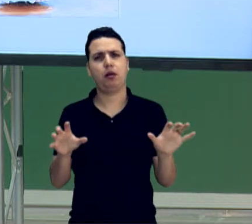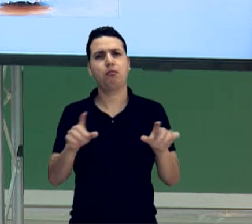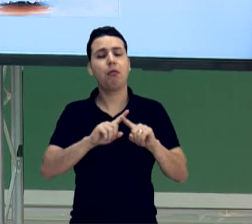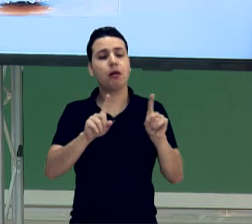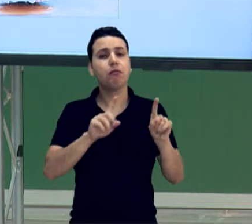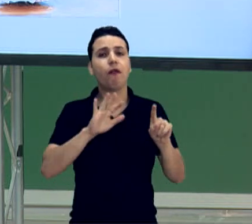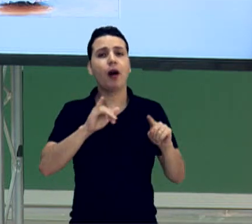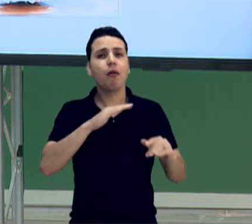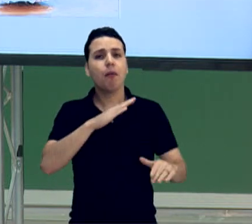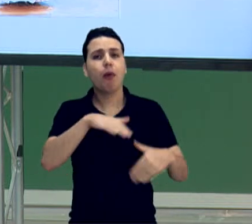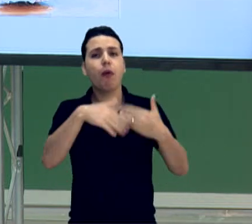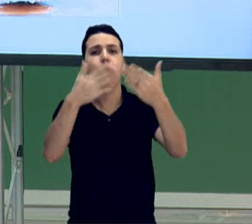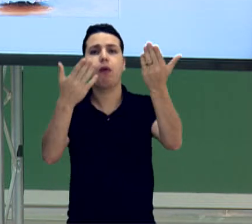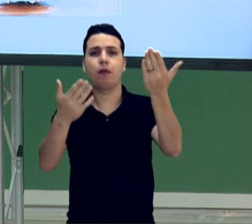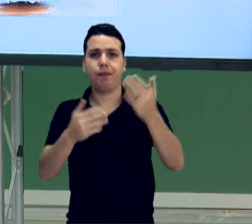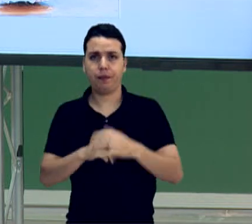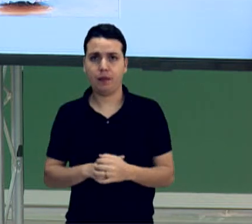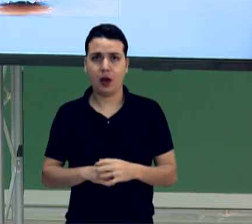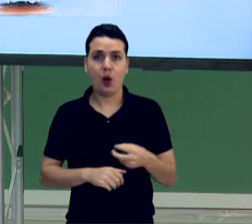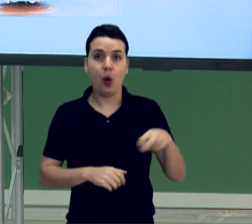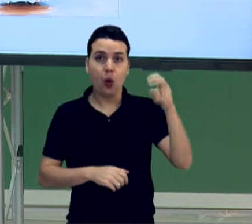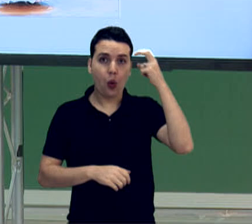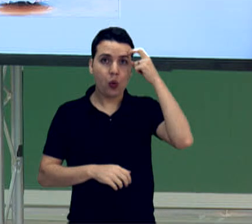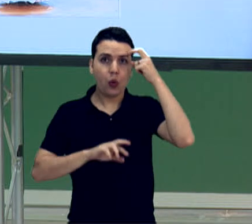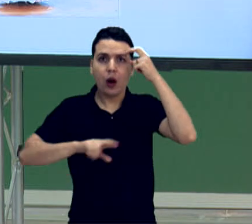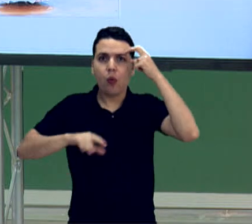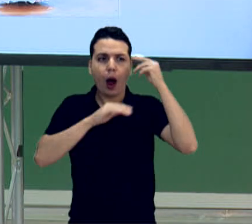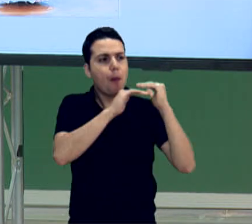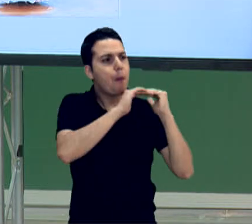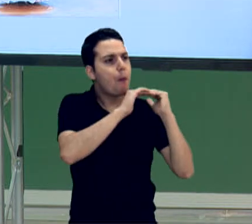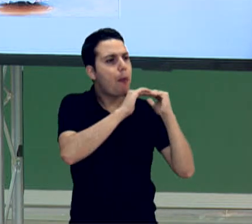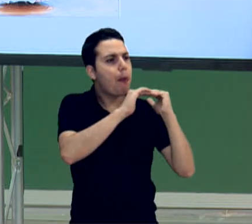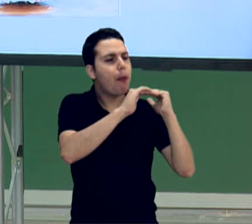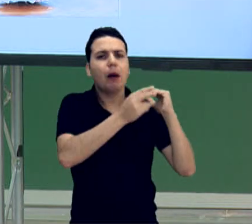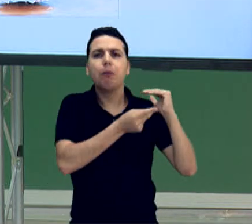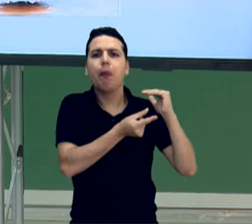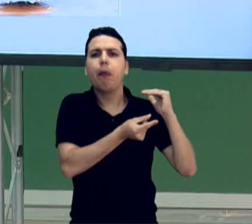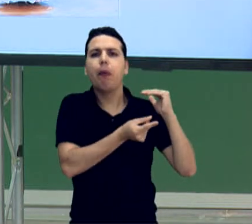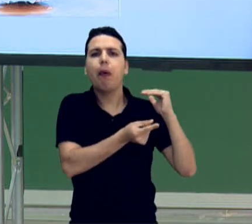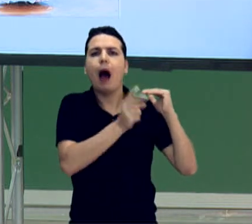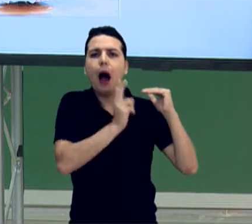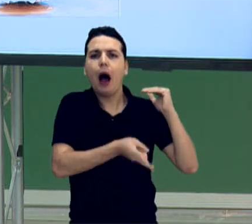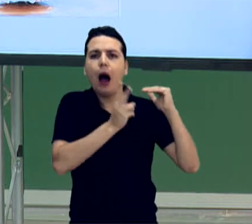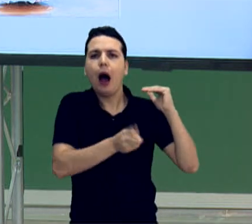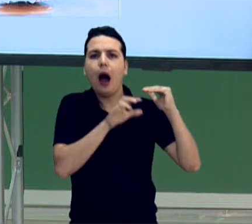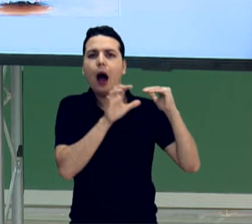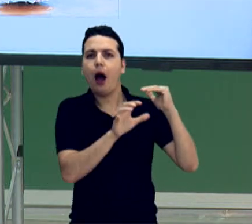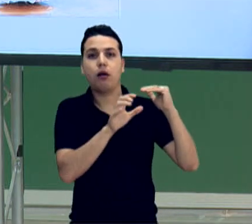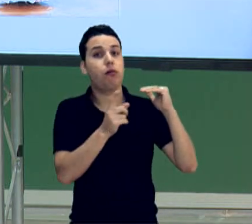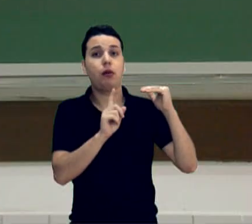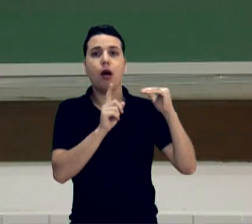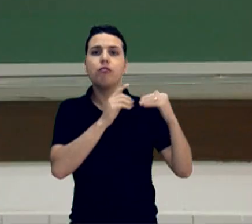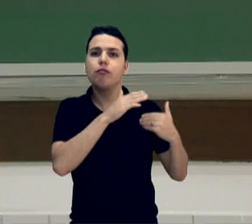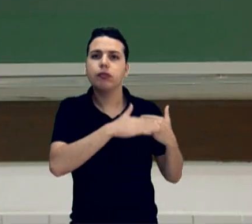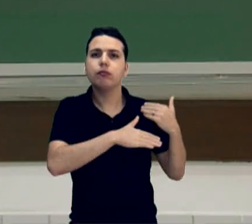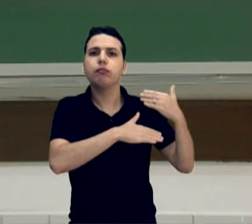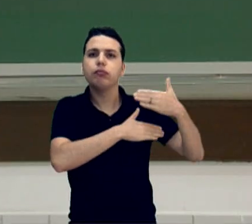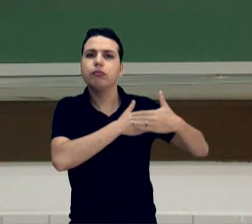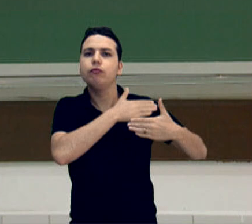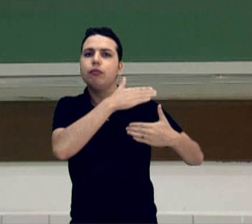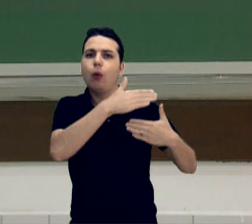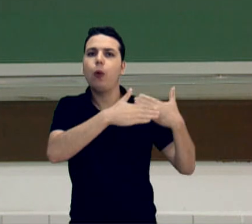A cultura não é algo estagnado que vai ser assim para sempre, né? Ela vai sendo desenvolvida, ela